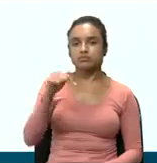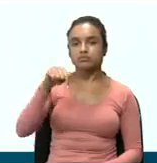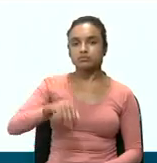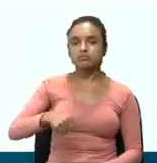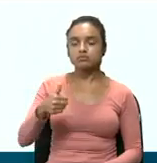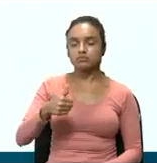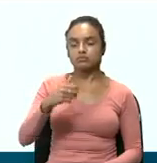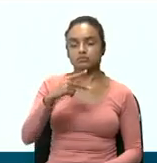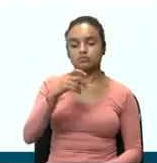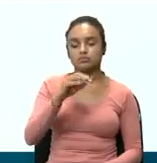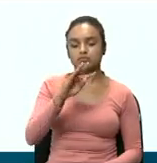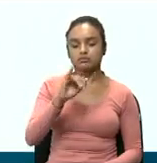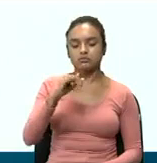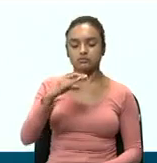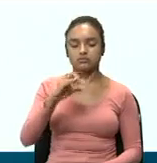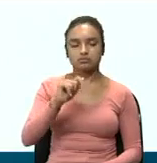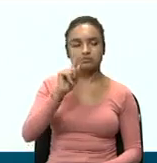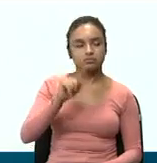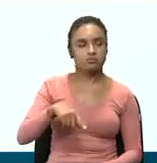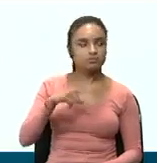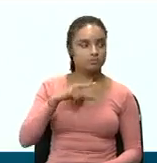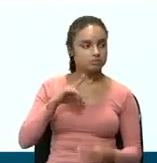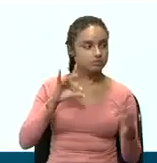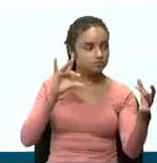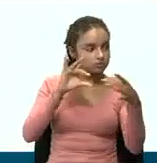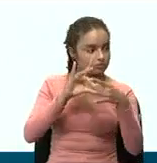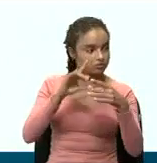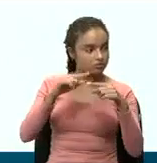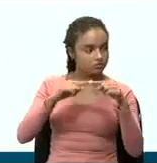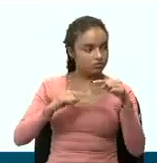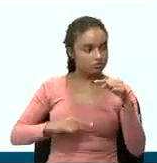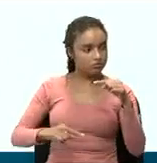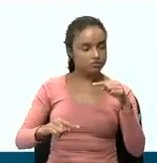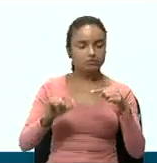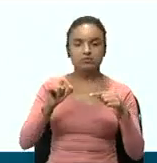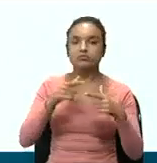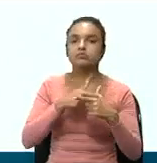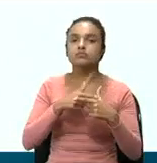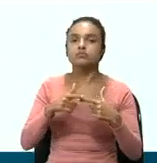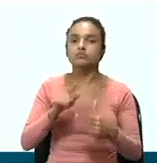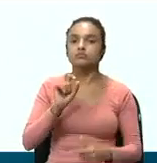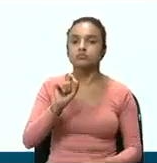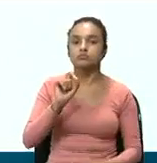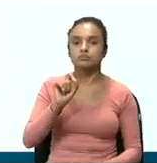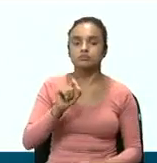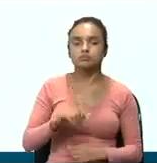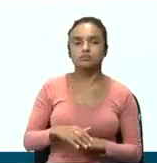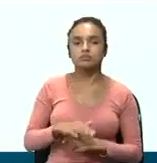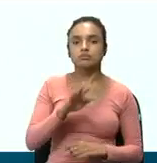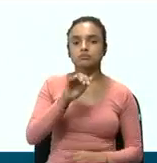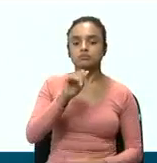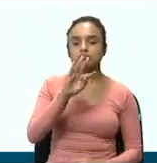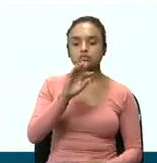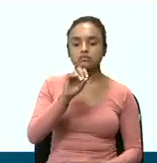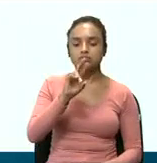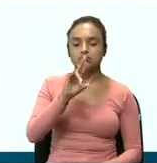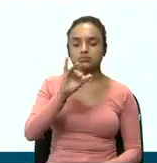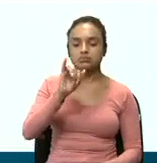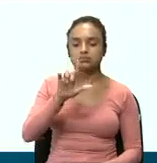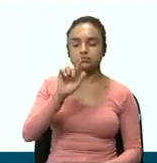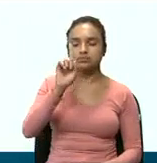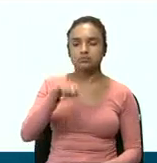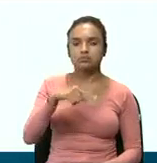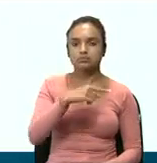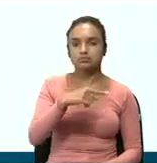primeira potência, que vai, então, dividir quem? O n fatorial, com esse n fatorial cancelou, o menos